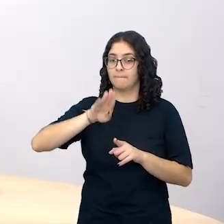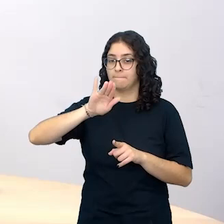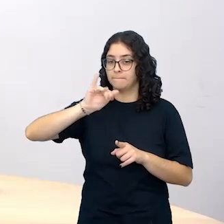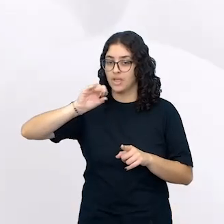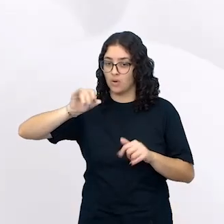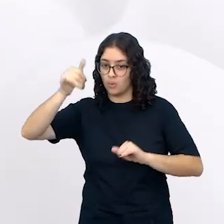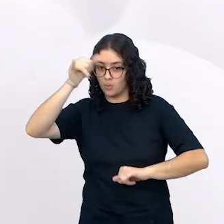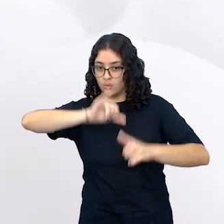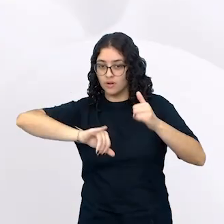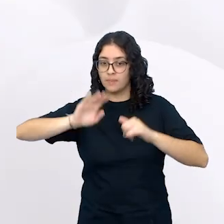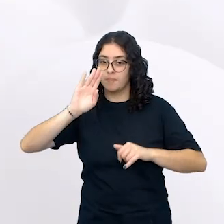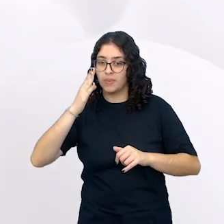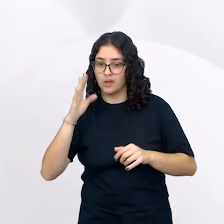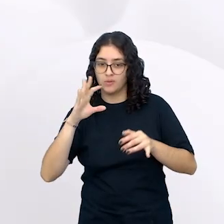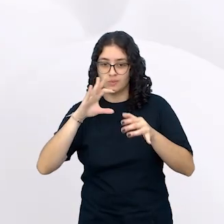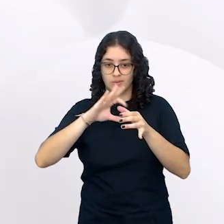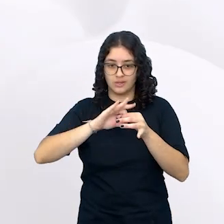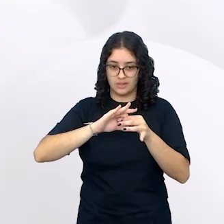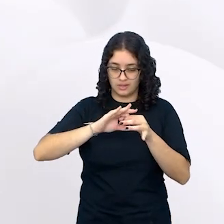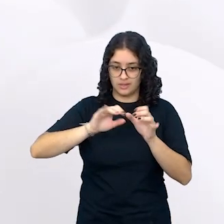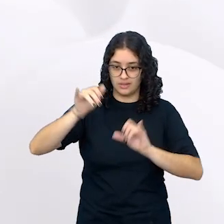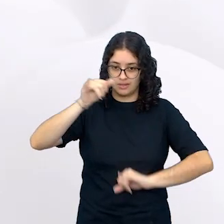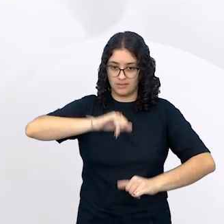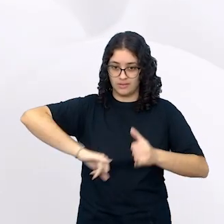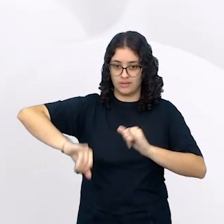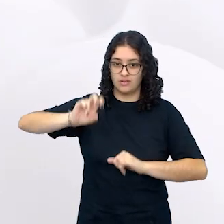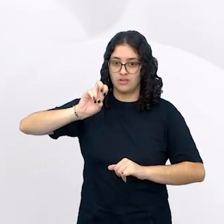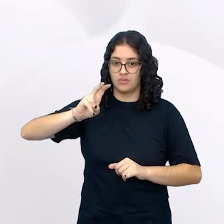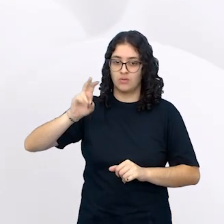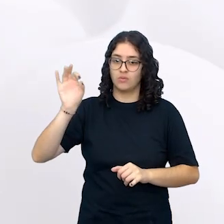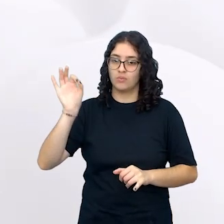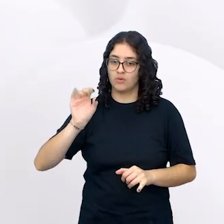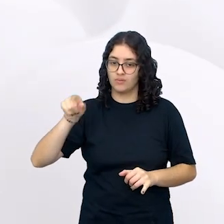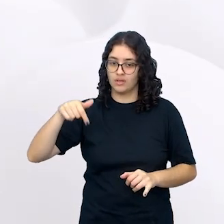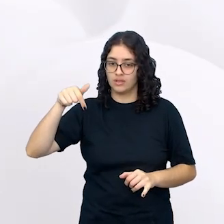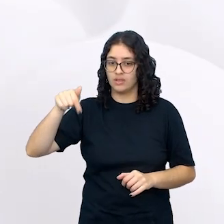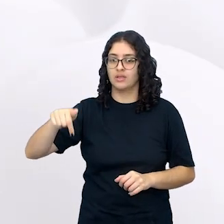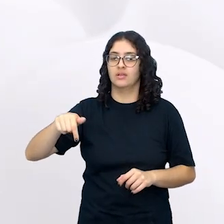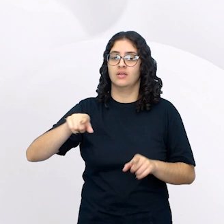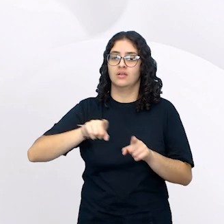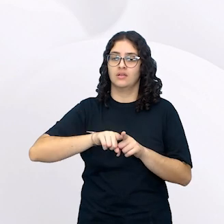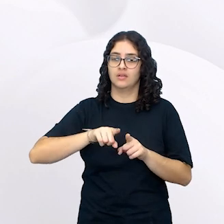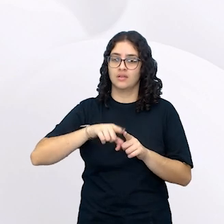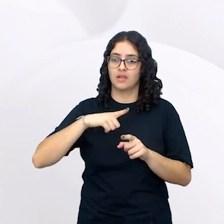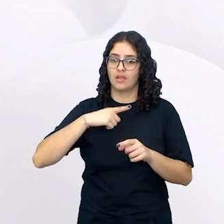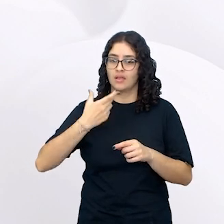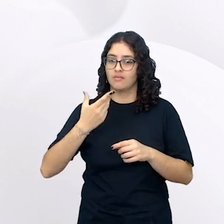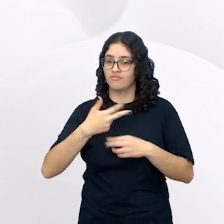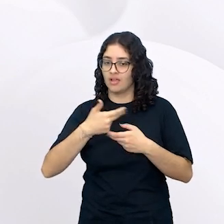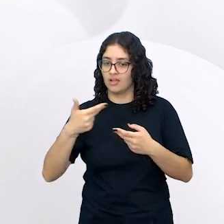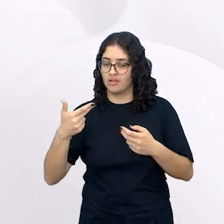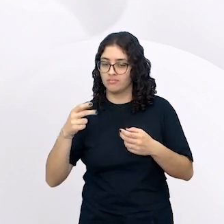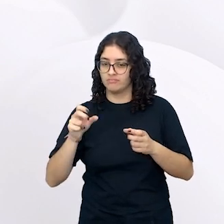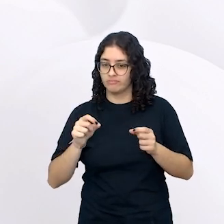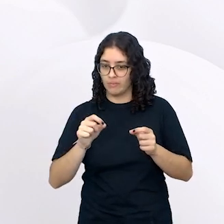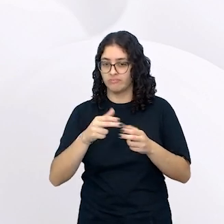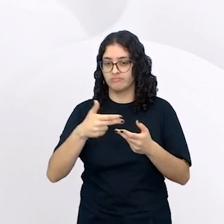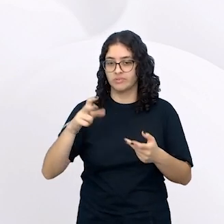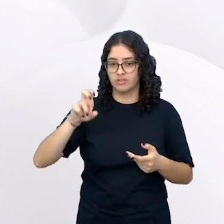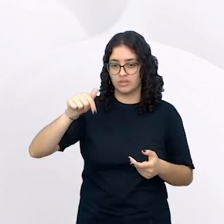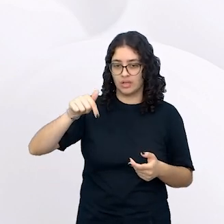Em bioquímica, 52,7%, imunologia e microbiologia, 57,7%, medicina,